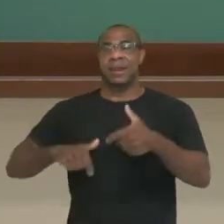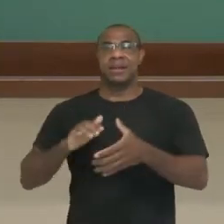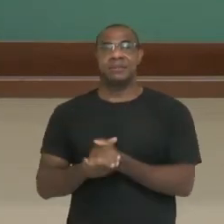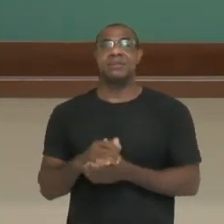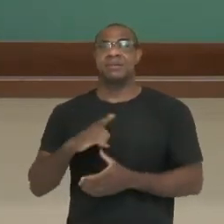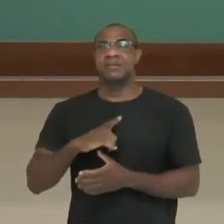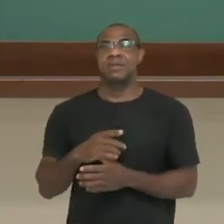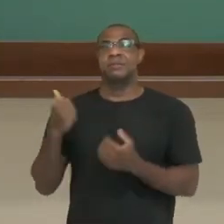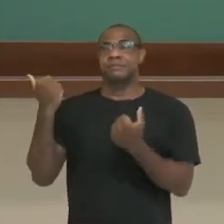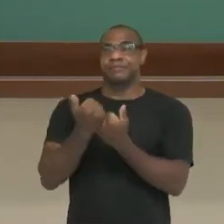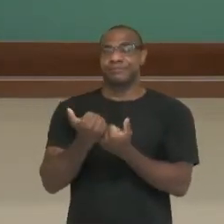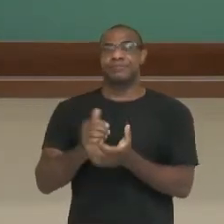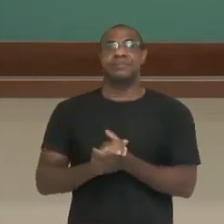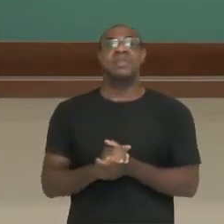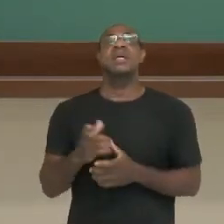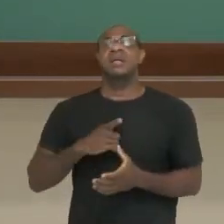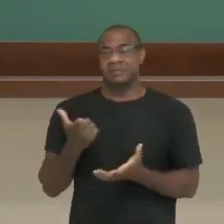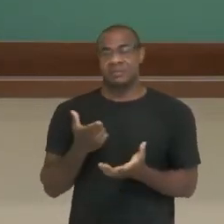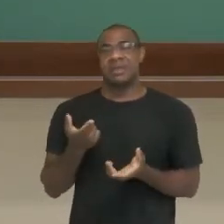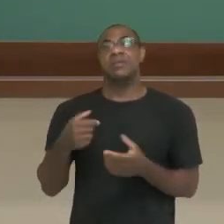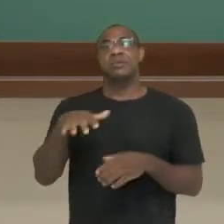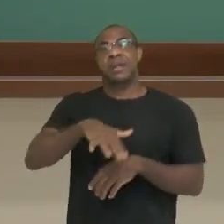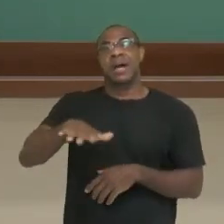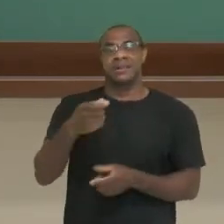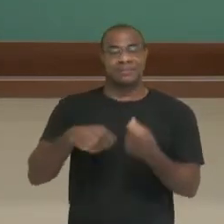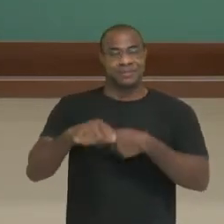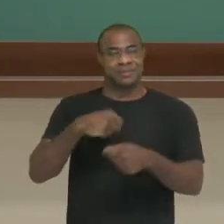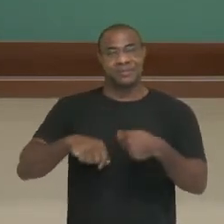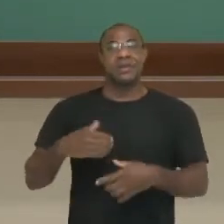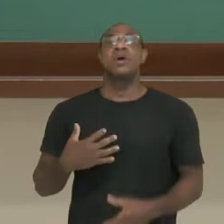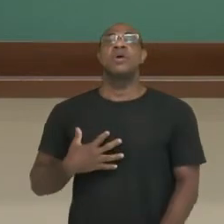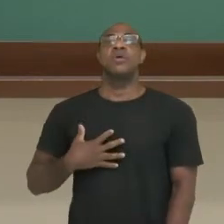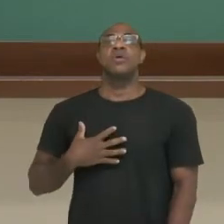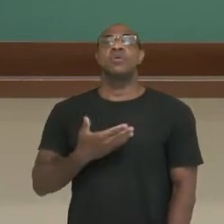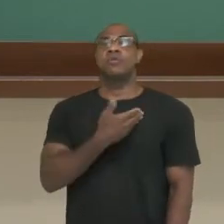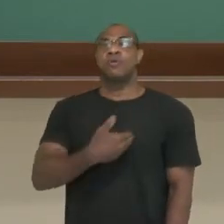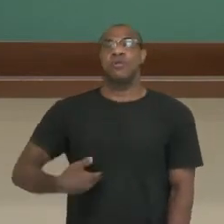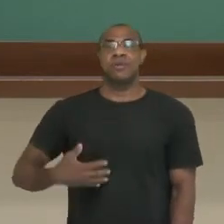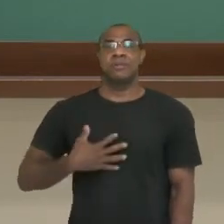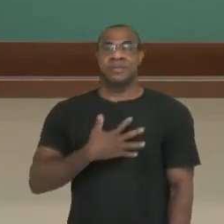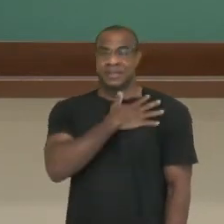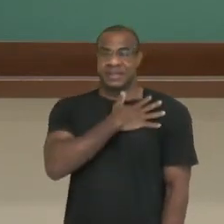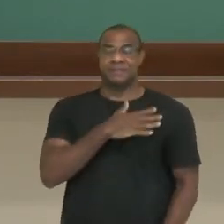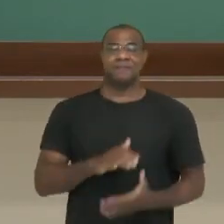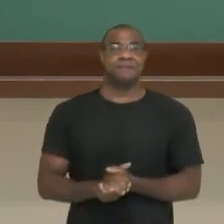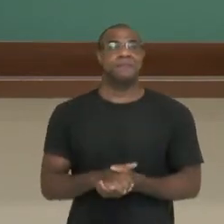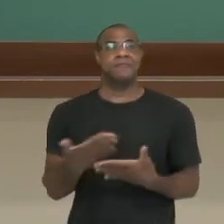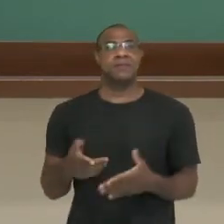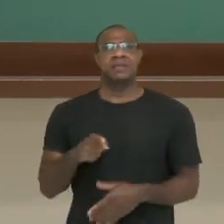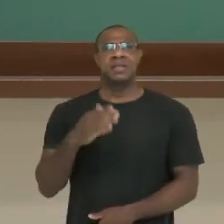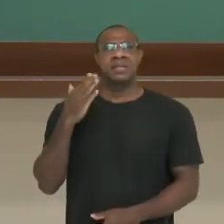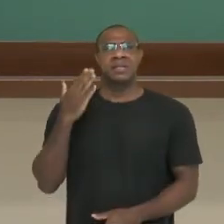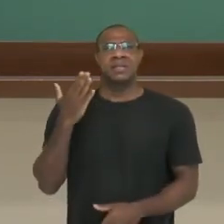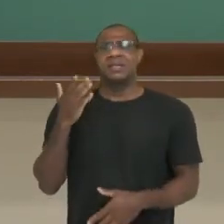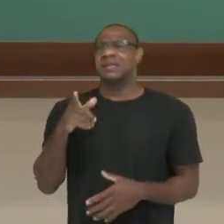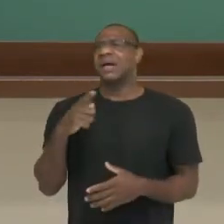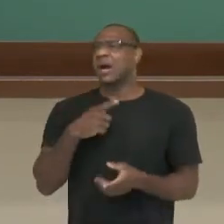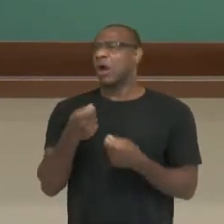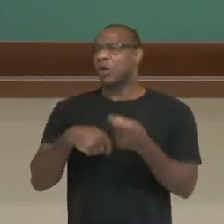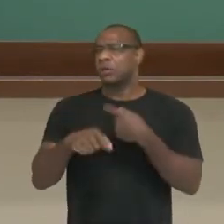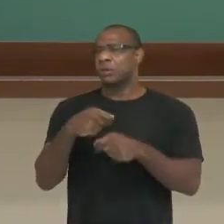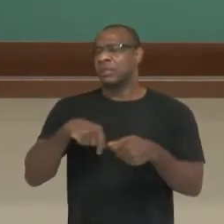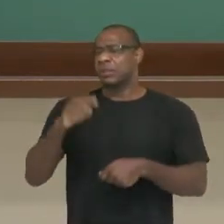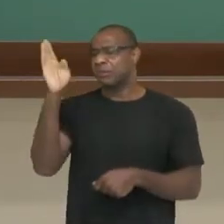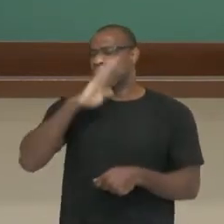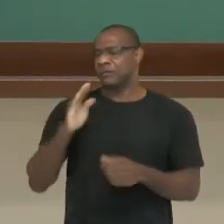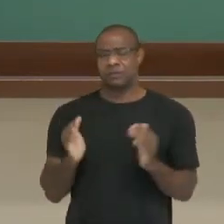medidas na área econômica tomada pelo governo militar desde seu início. Agora que você se ambientou, vamos falar de economia do